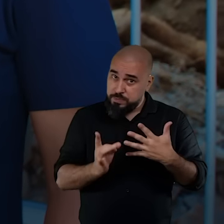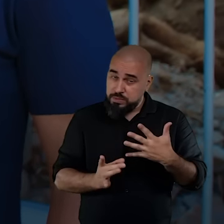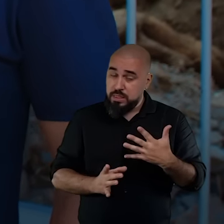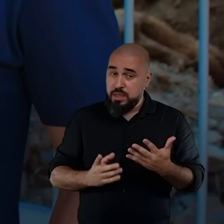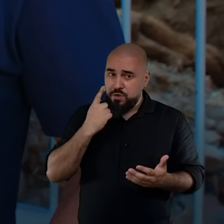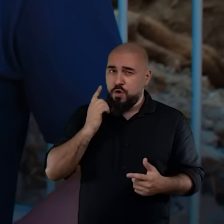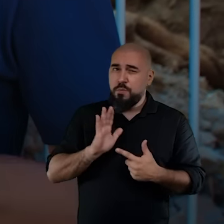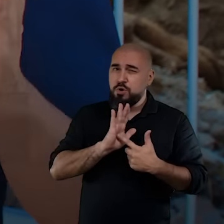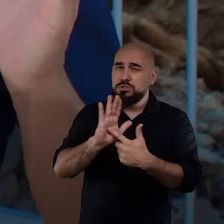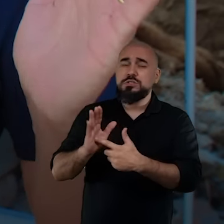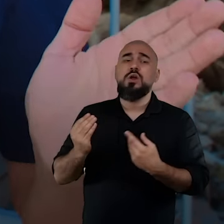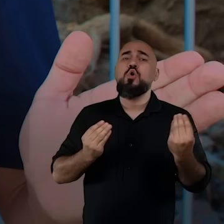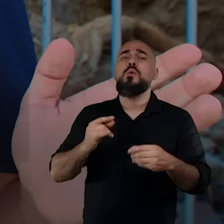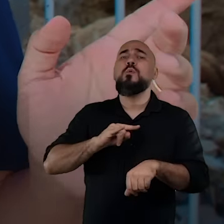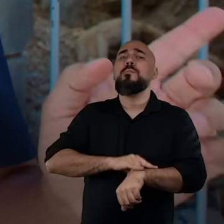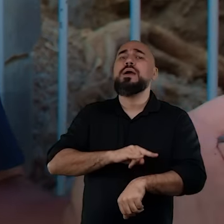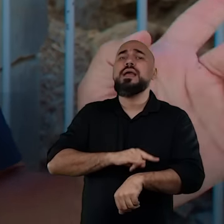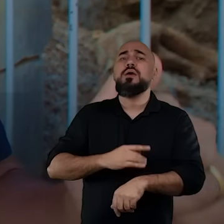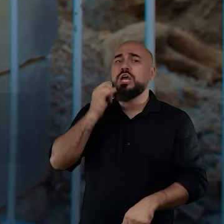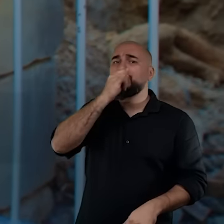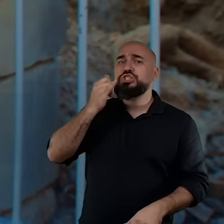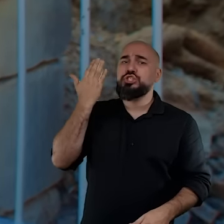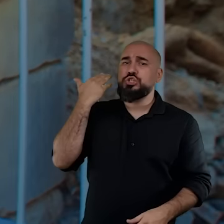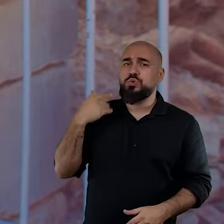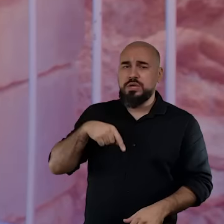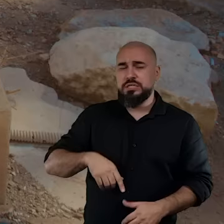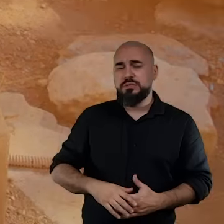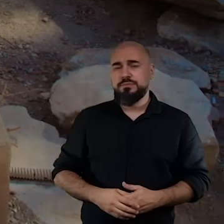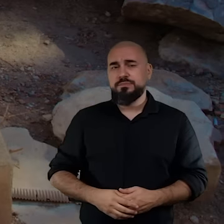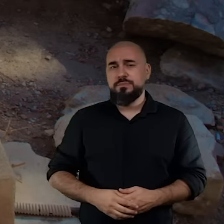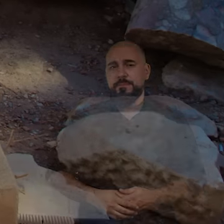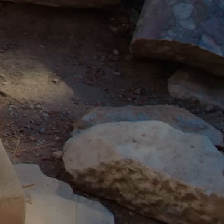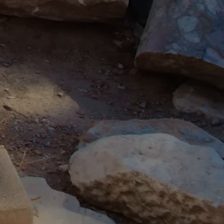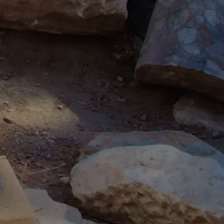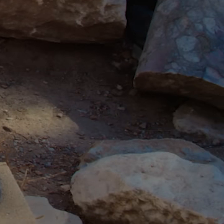e eu vou mostrar para vocês a latrina antiga da cidade de Éfeso.